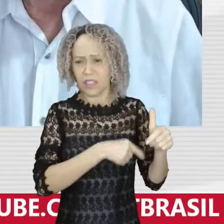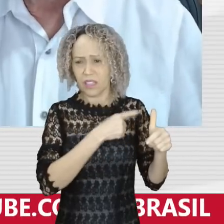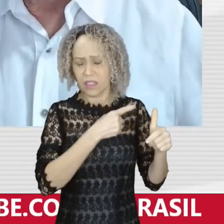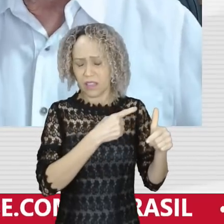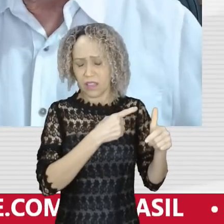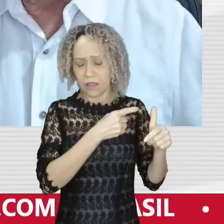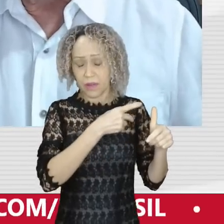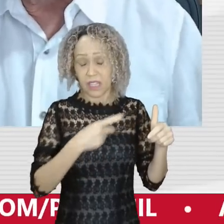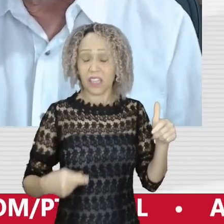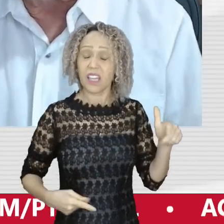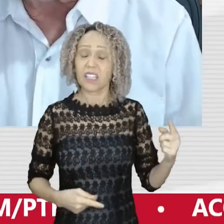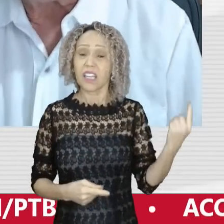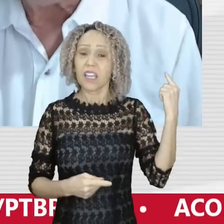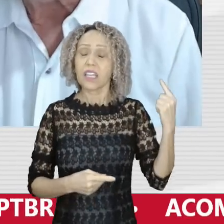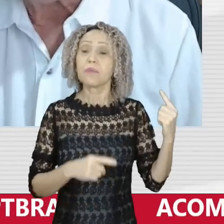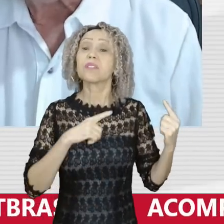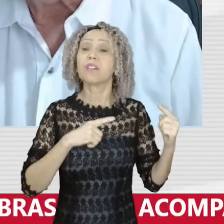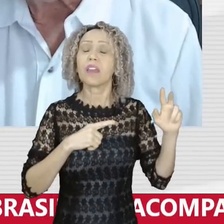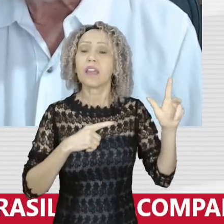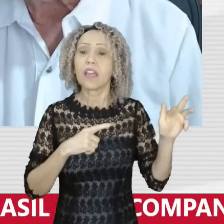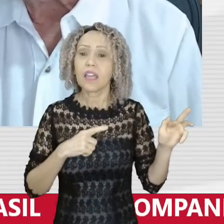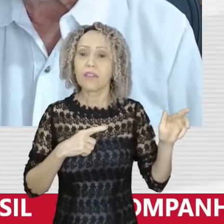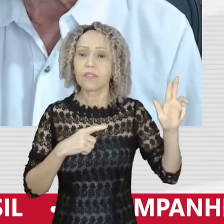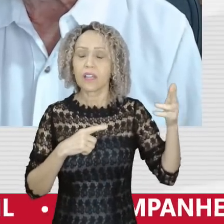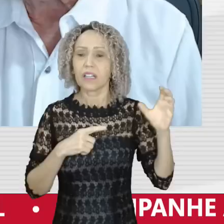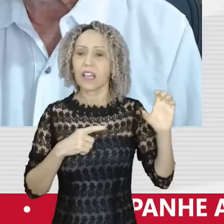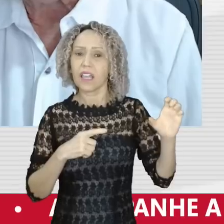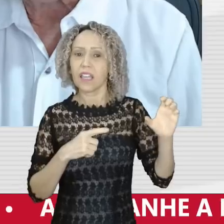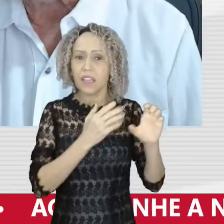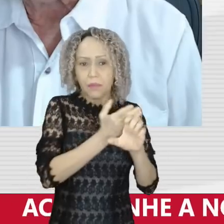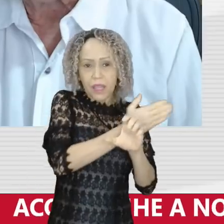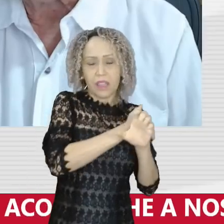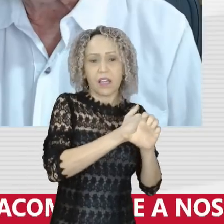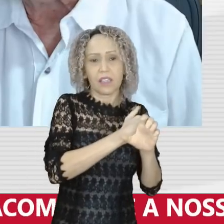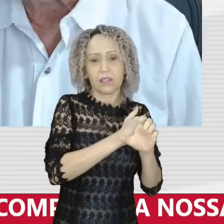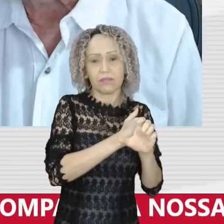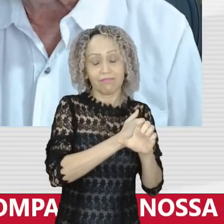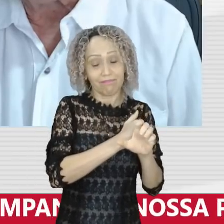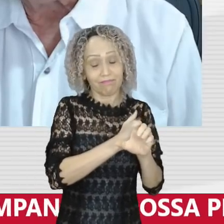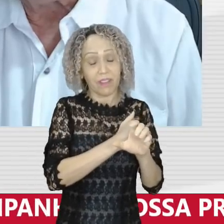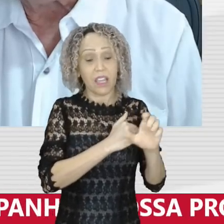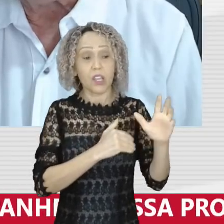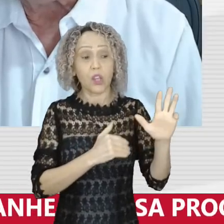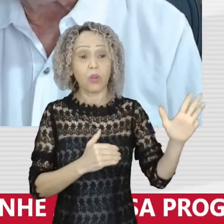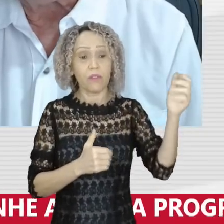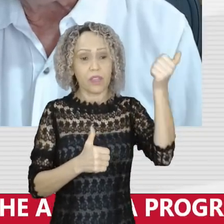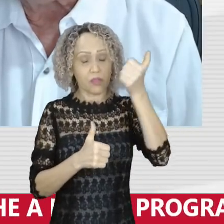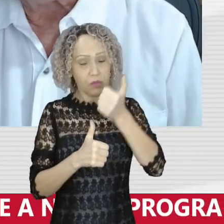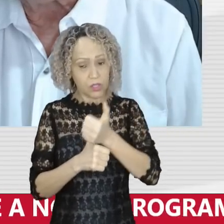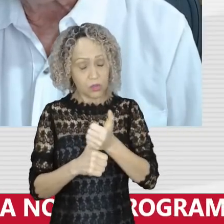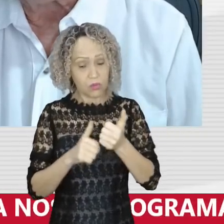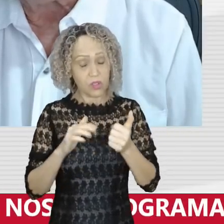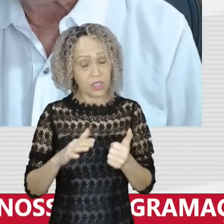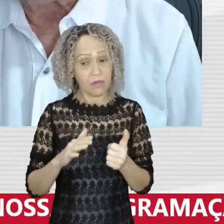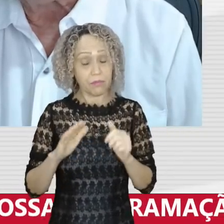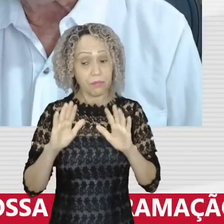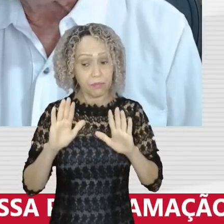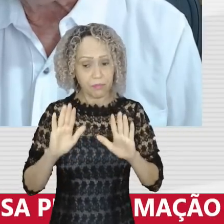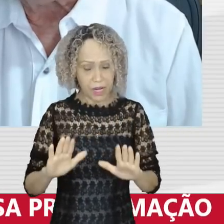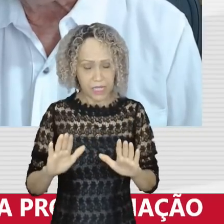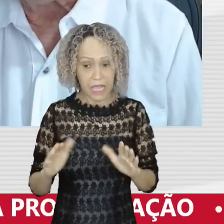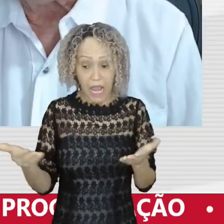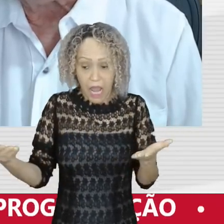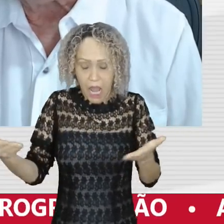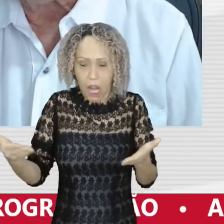pior, mas o que foi já foi suficiente para um estrago tremendo no nosso país, e agora